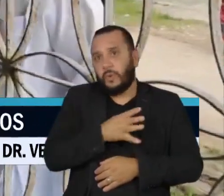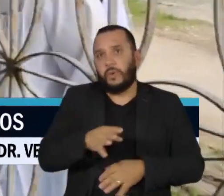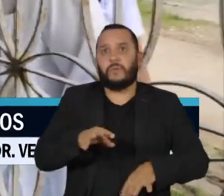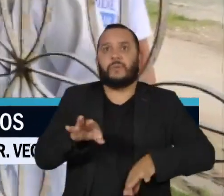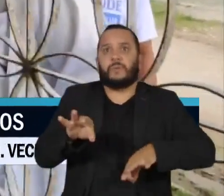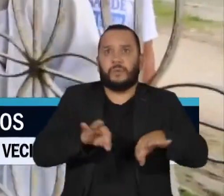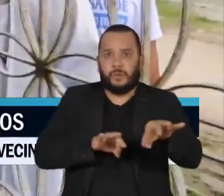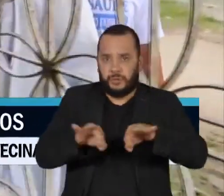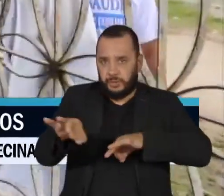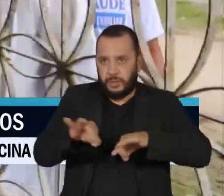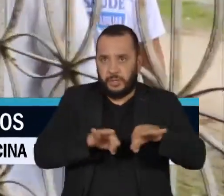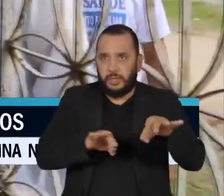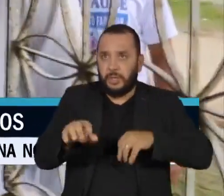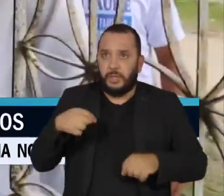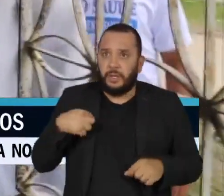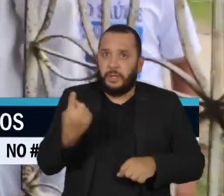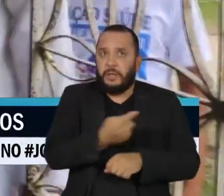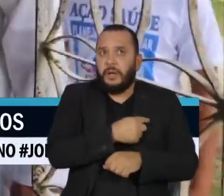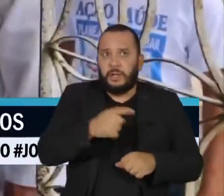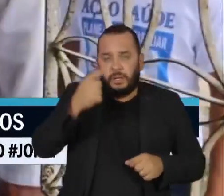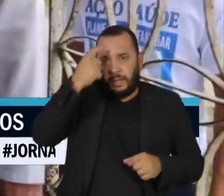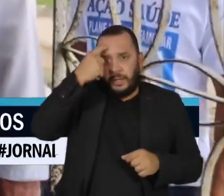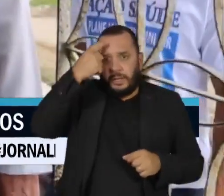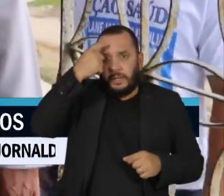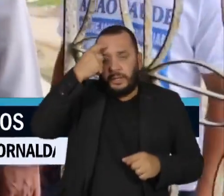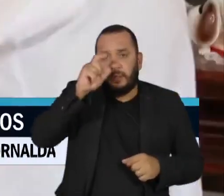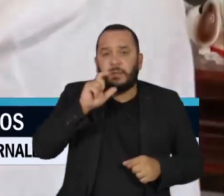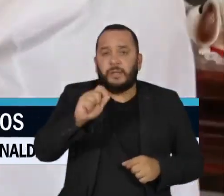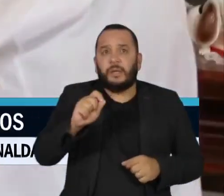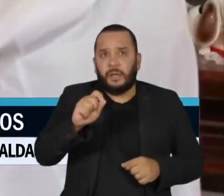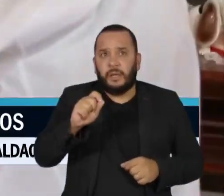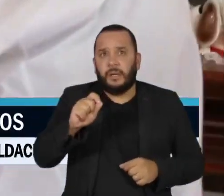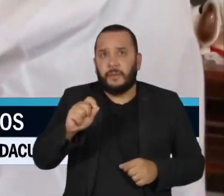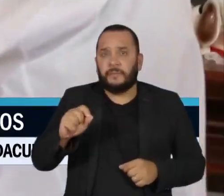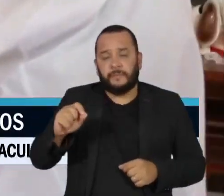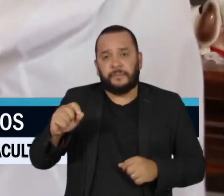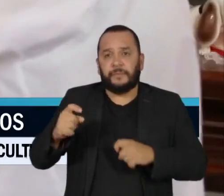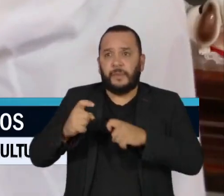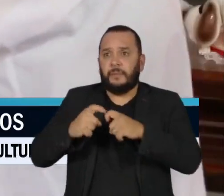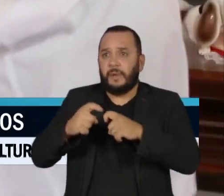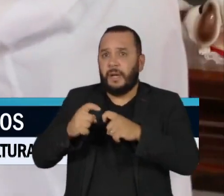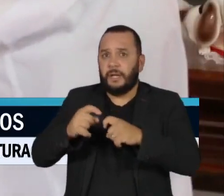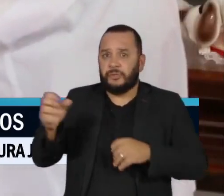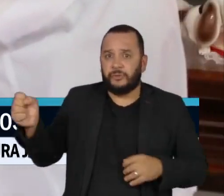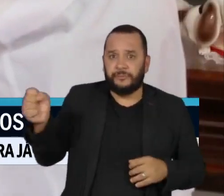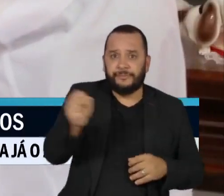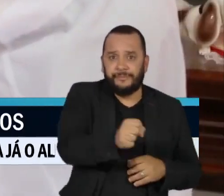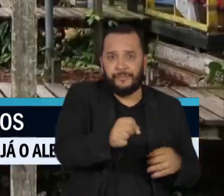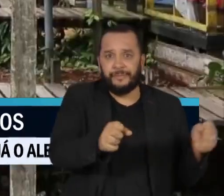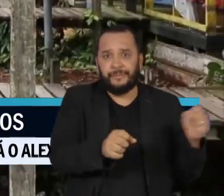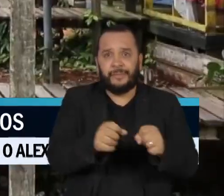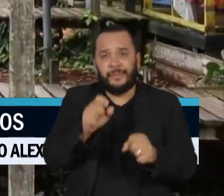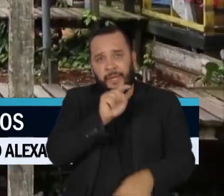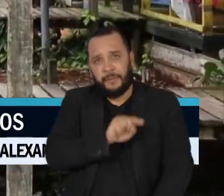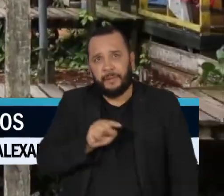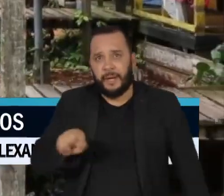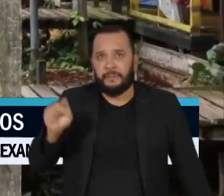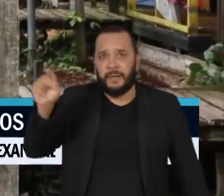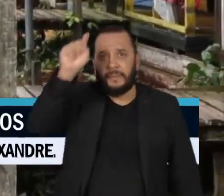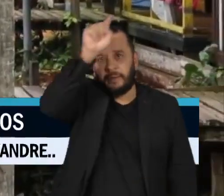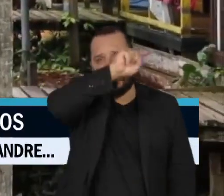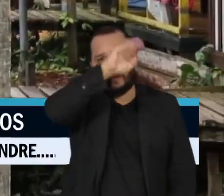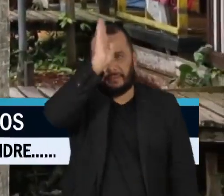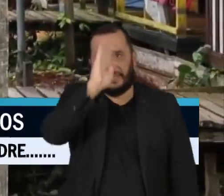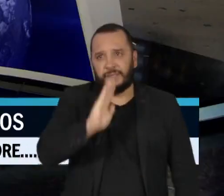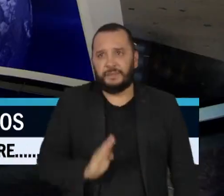que Nós pensamos para alocar médicos nessas nesses brancos assistenciais que